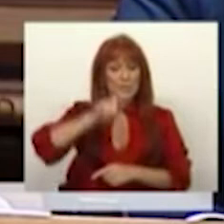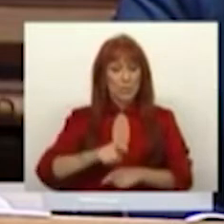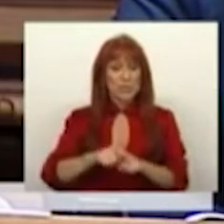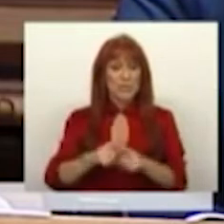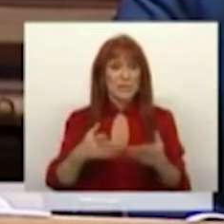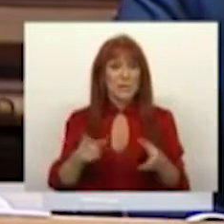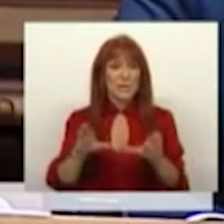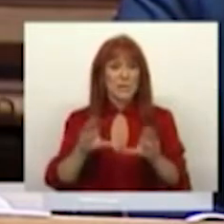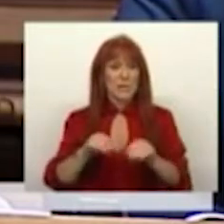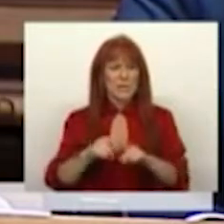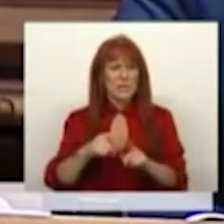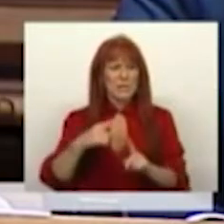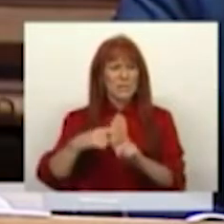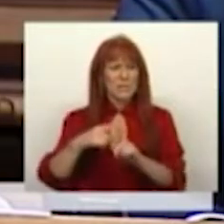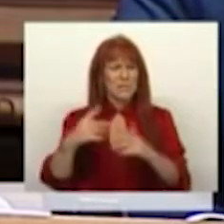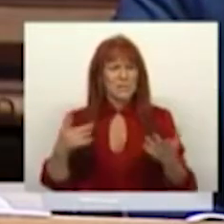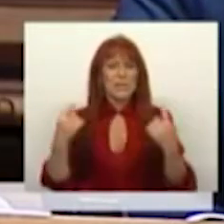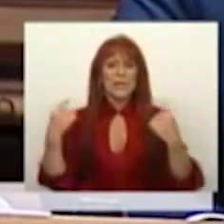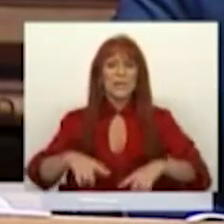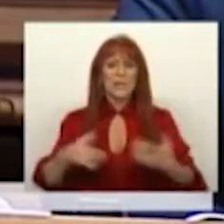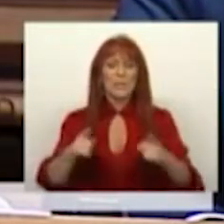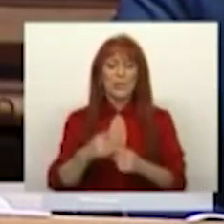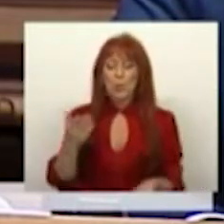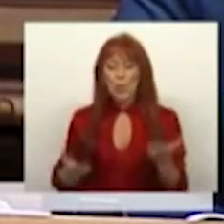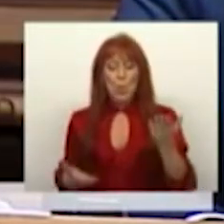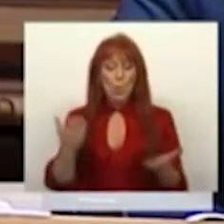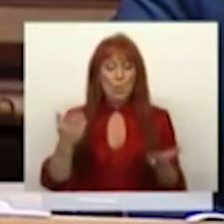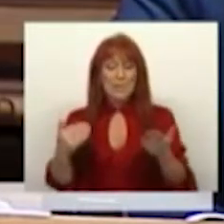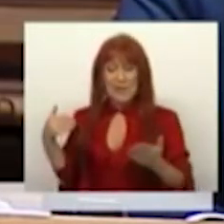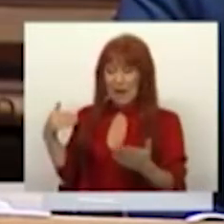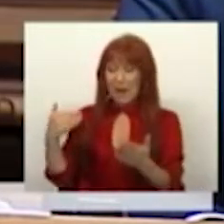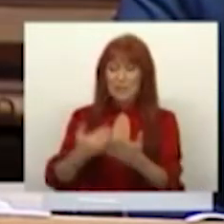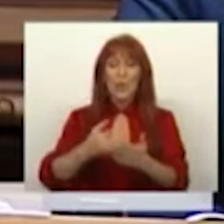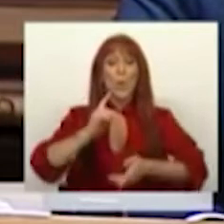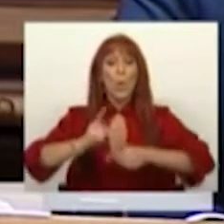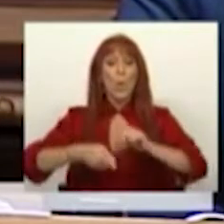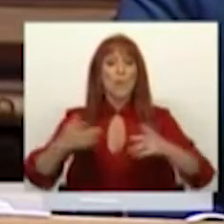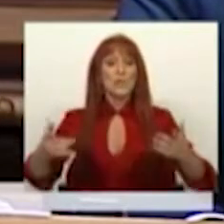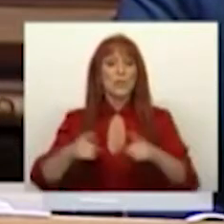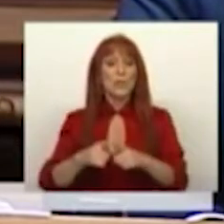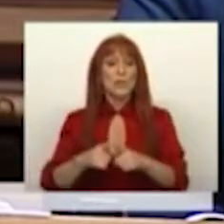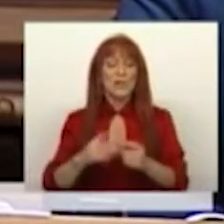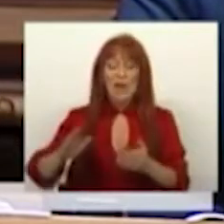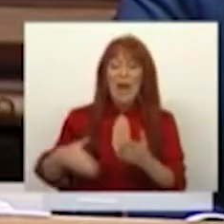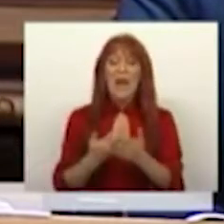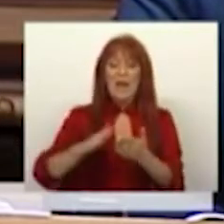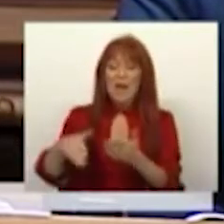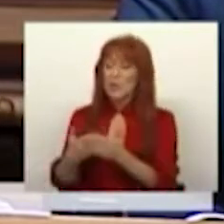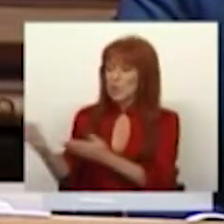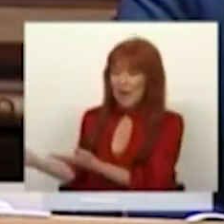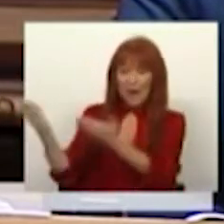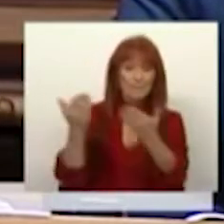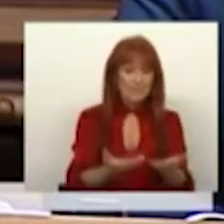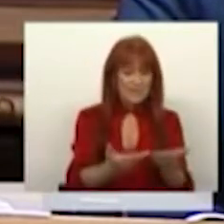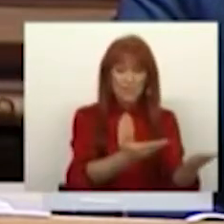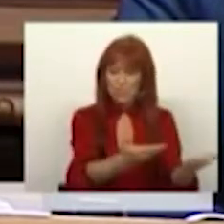medida Converte Mais e acabamos de ter o balanço até agora daquilo que foram as candidaturas apresentadas, que neste